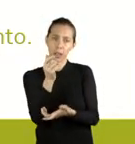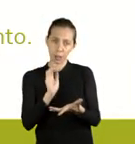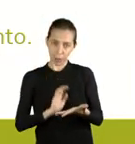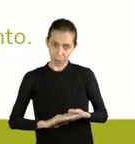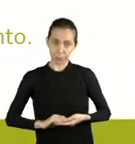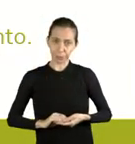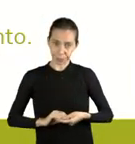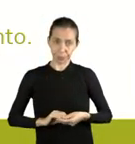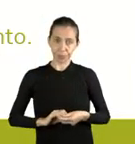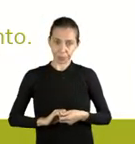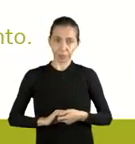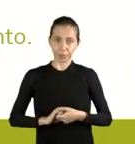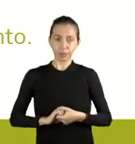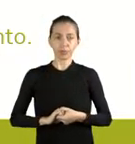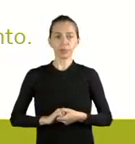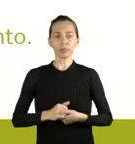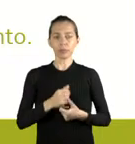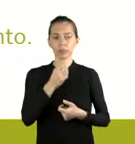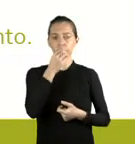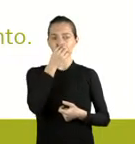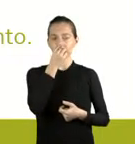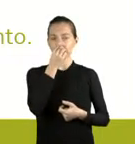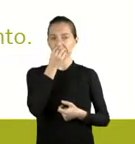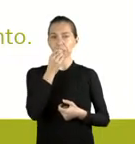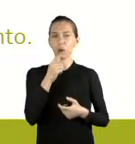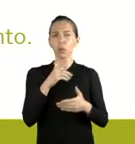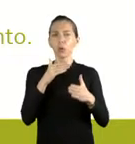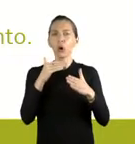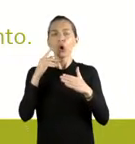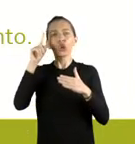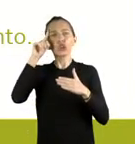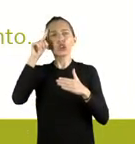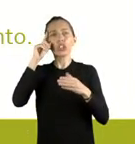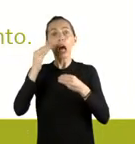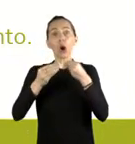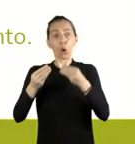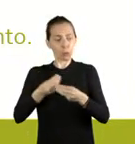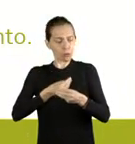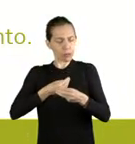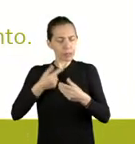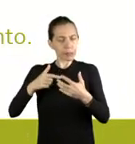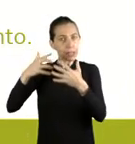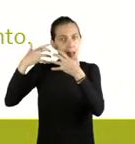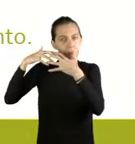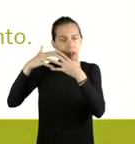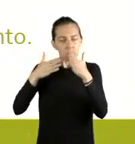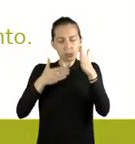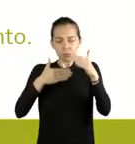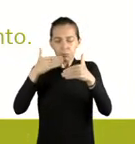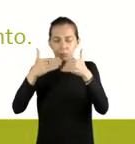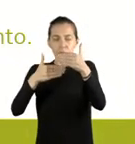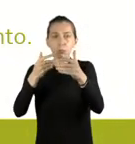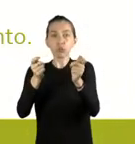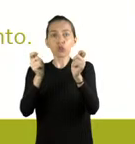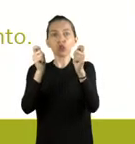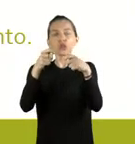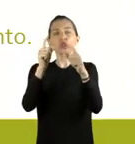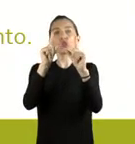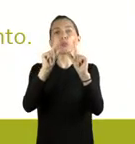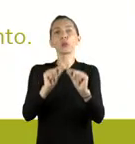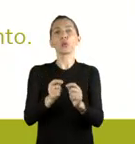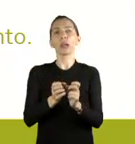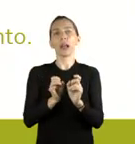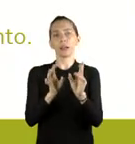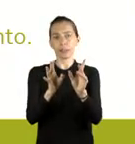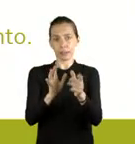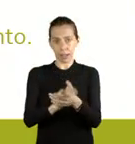nossa rotina e nossa vida financeira, né? Então, é algo para se pensar também. E uma